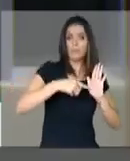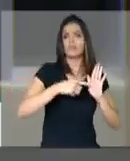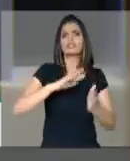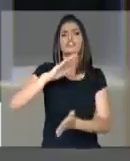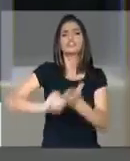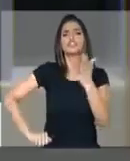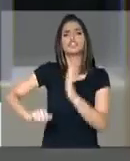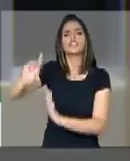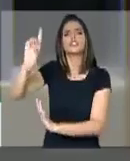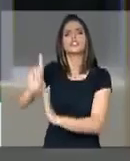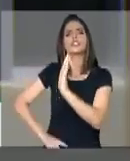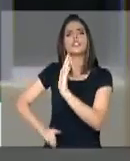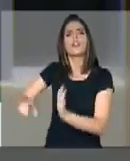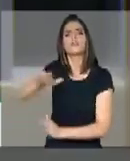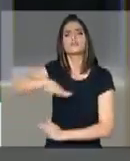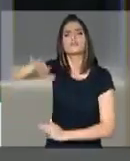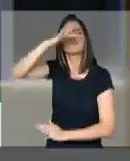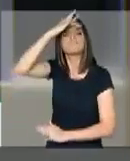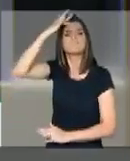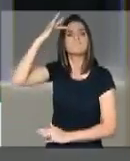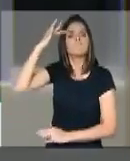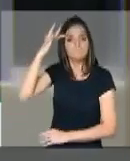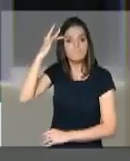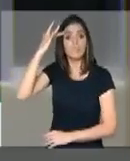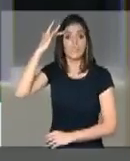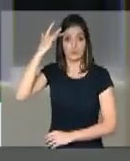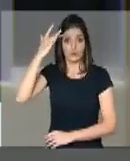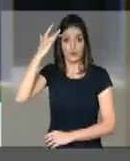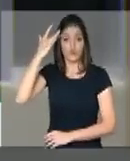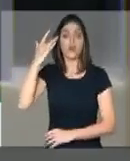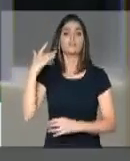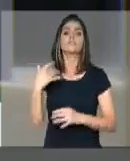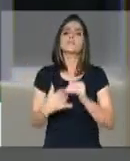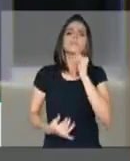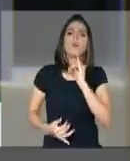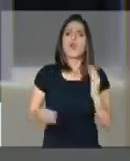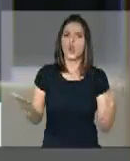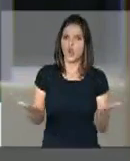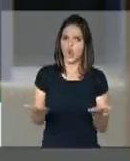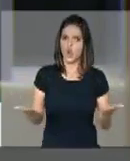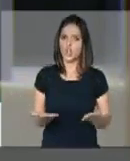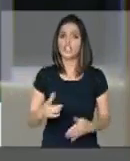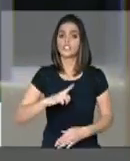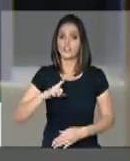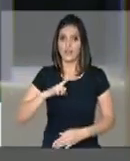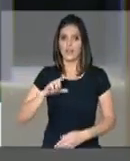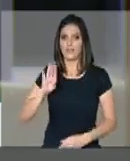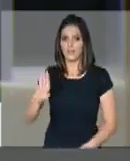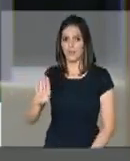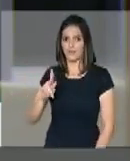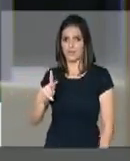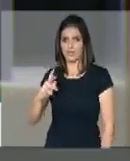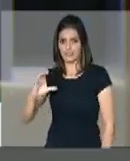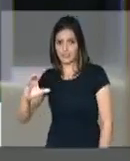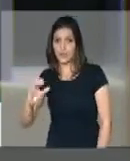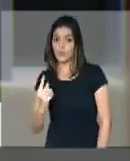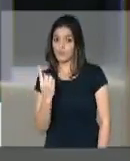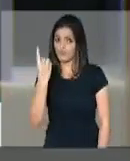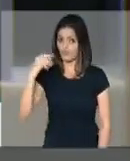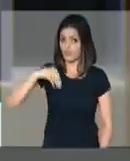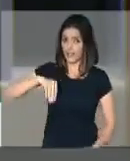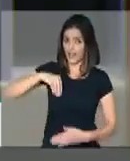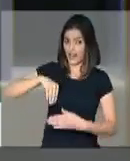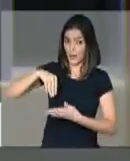direito daquelas pessoas que hoje podem se beneficiar do BPC com um